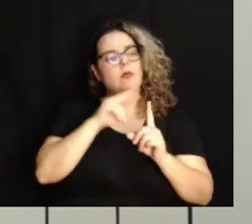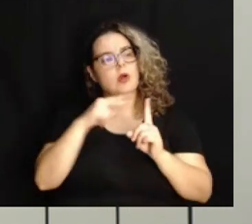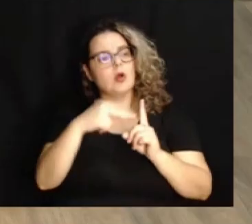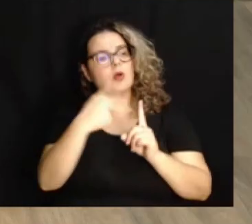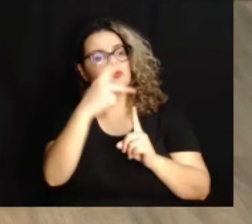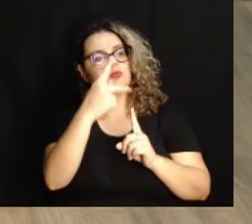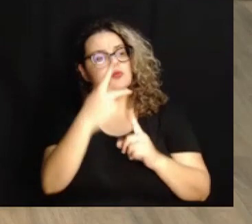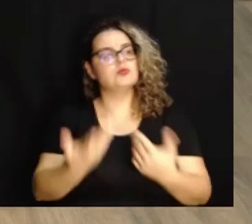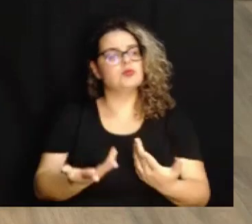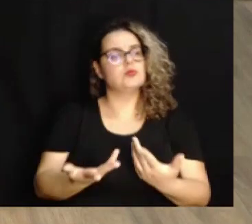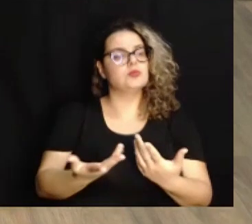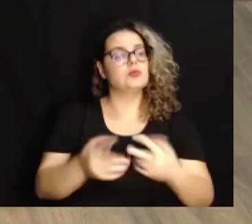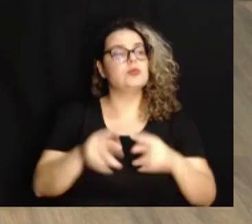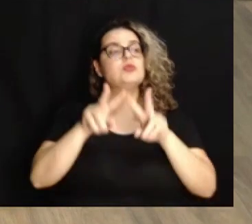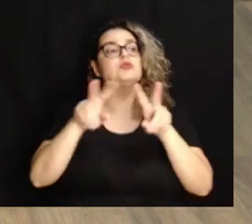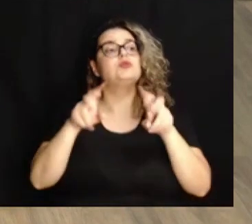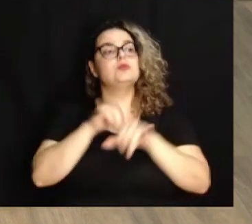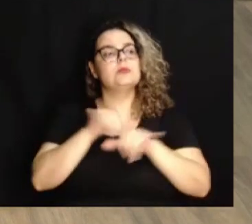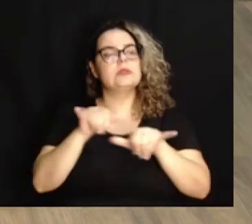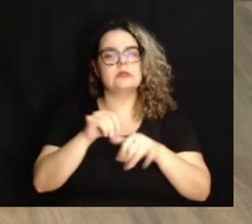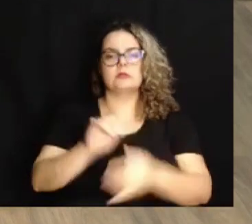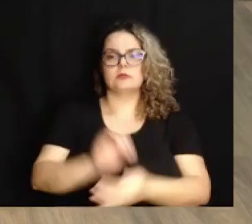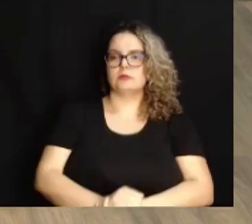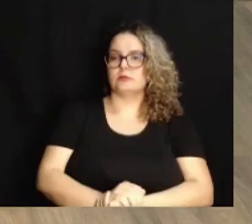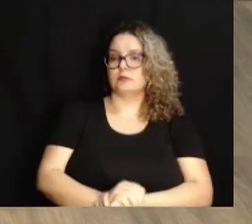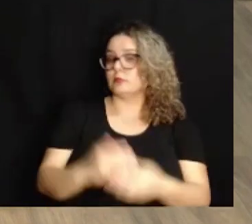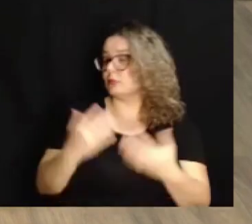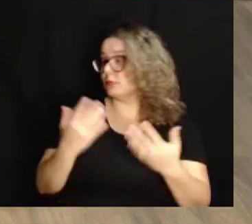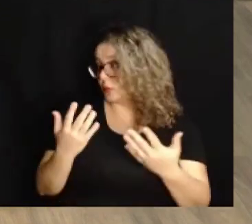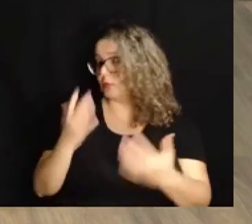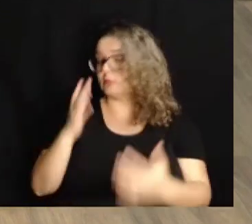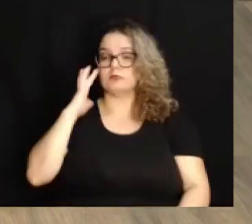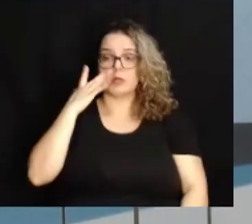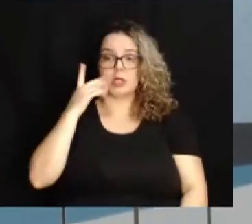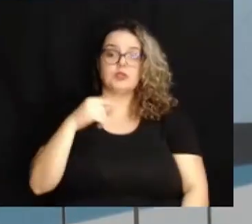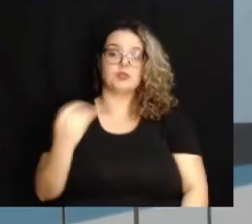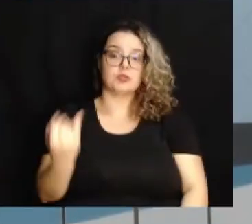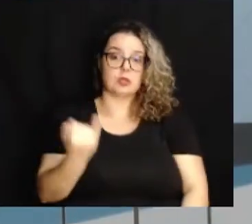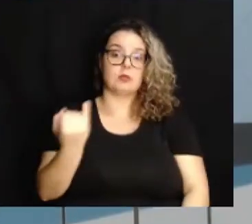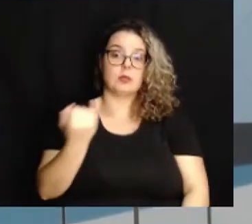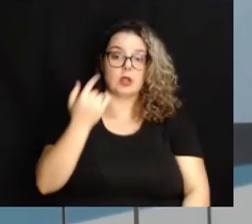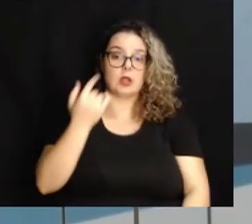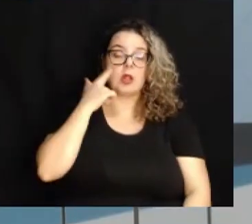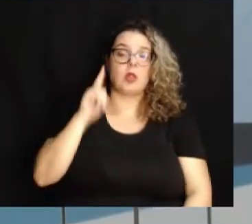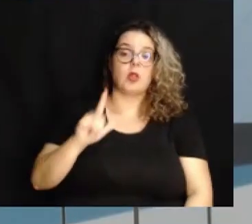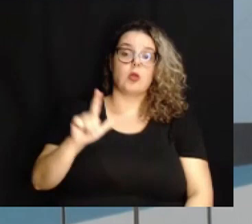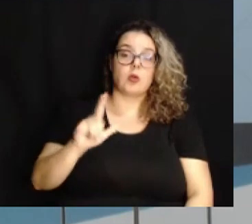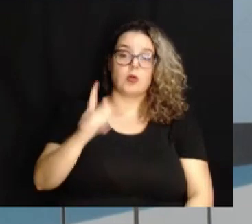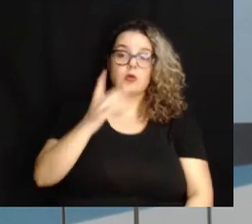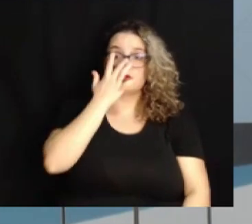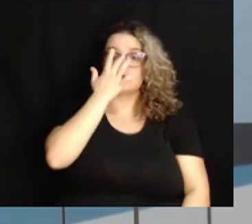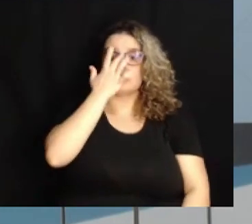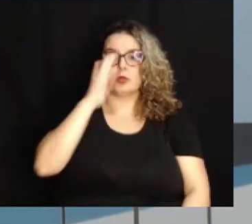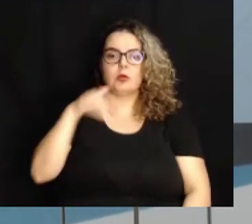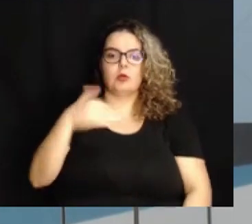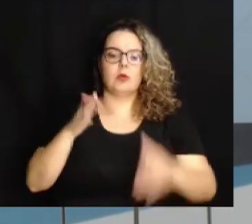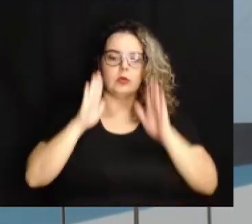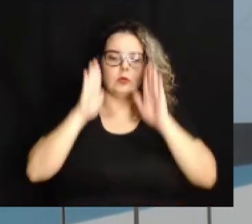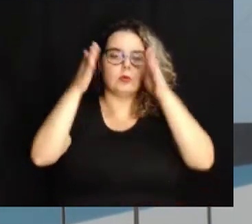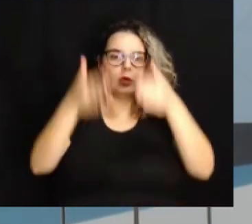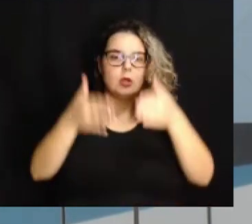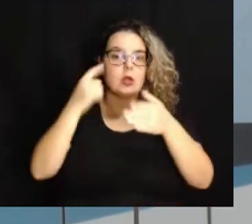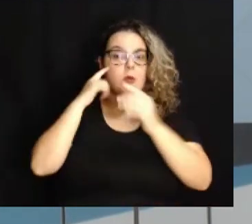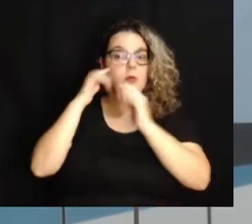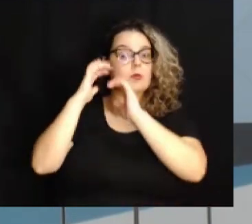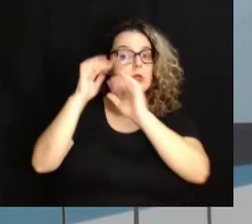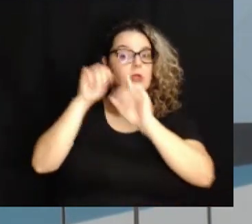essa campanha? Acho que é necessária, Claro que quando a gente foca ali em pensar no mês de setembro, é para